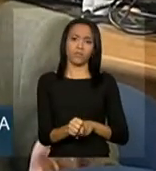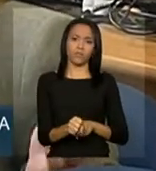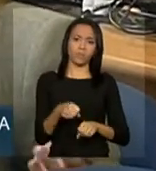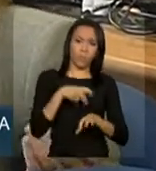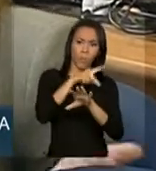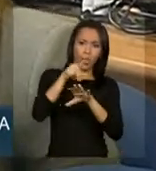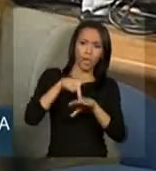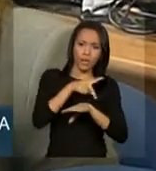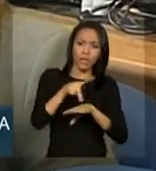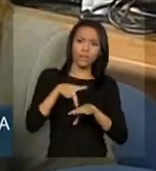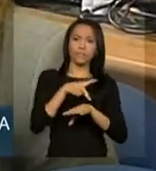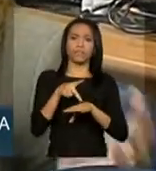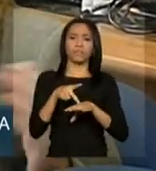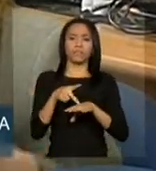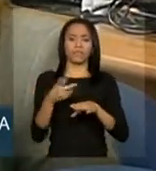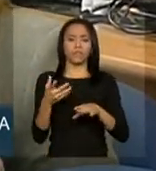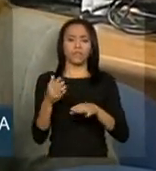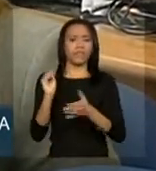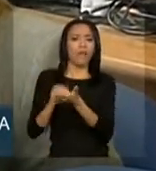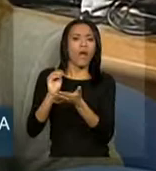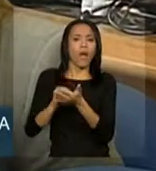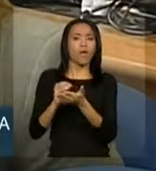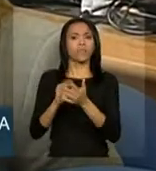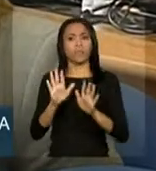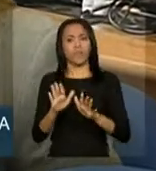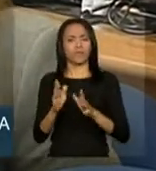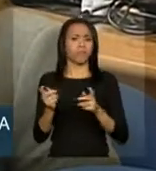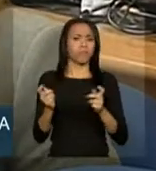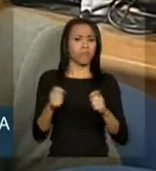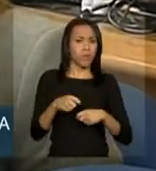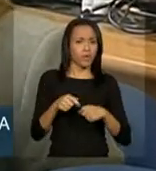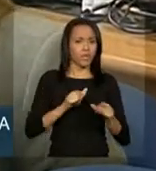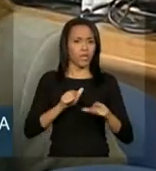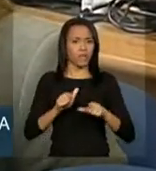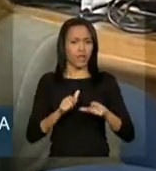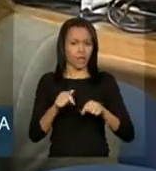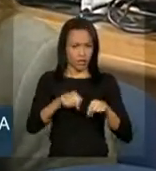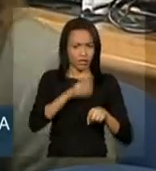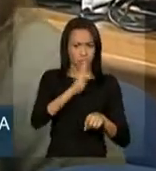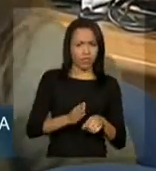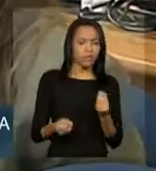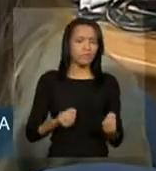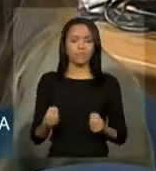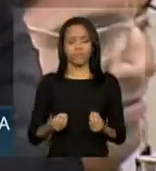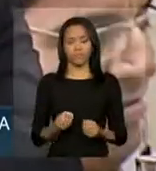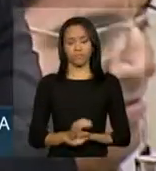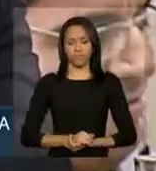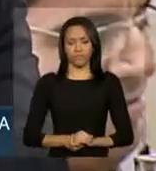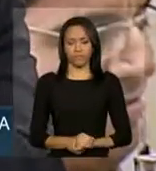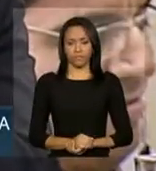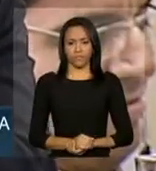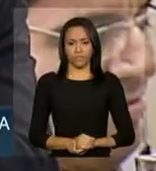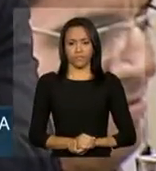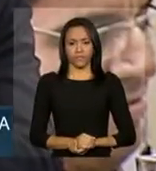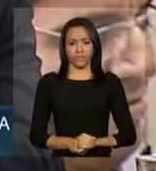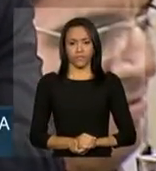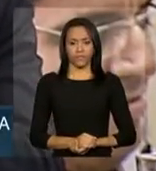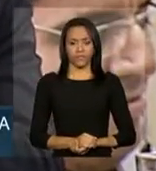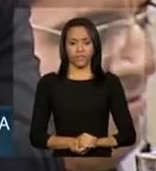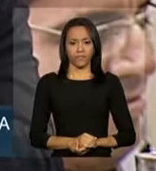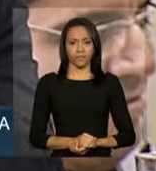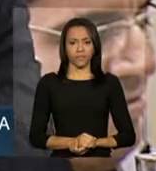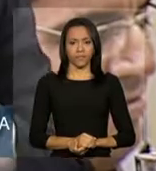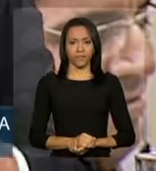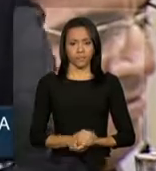país com com déficit de médicos mas ele pode atuar em outro ele pode atuar no Brasil só